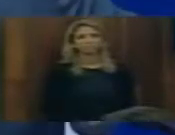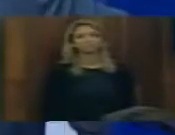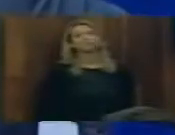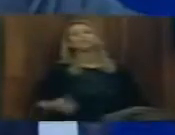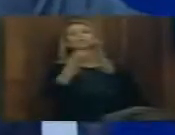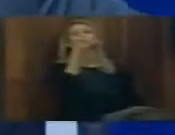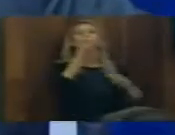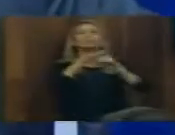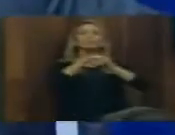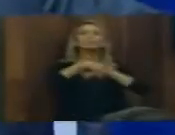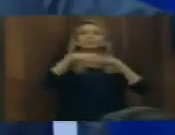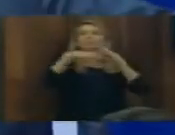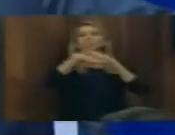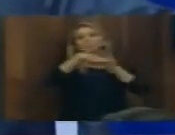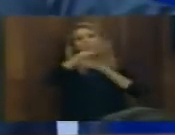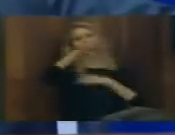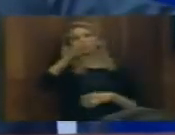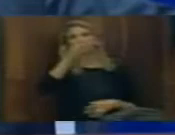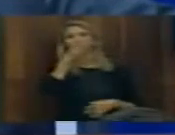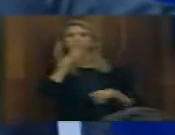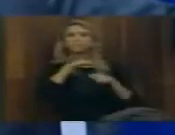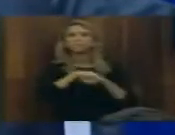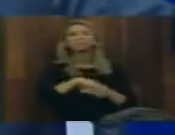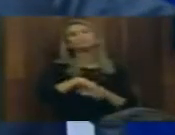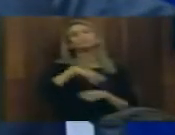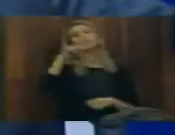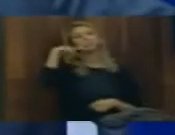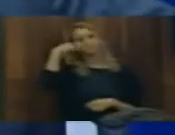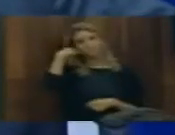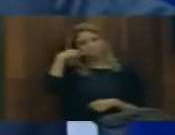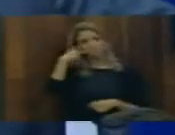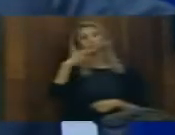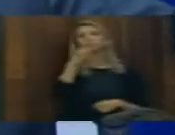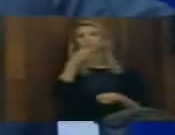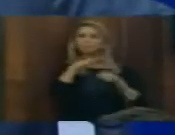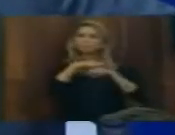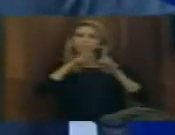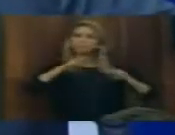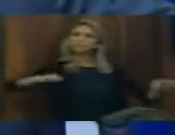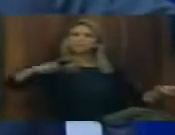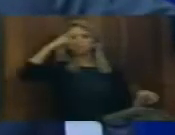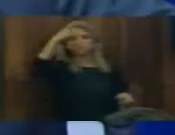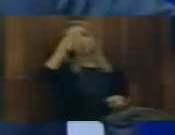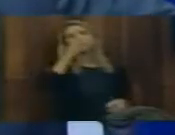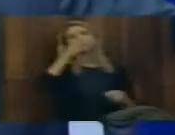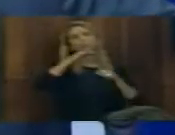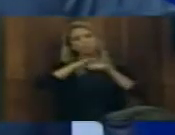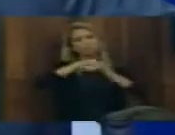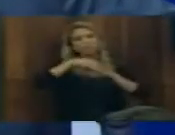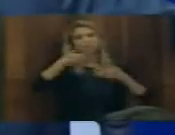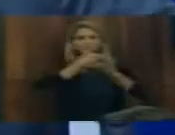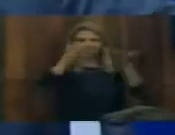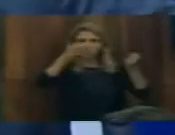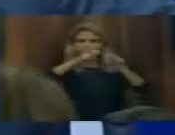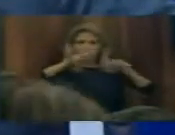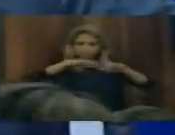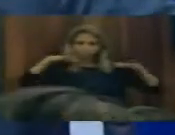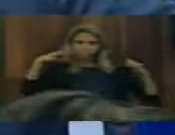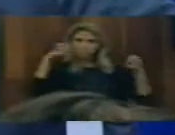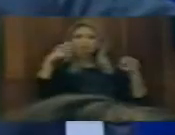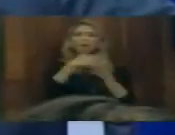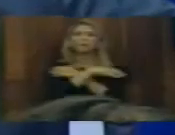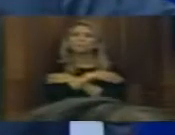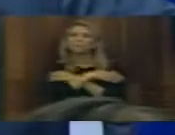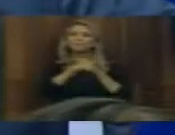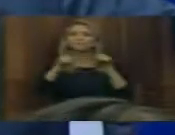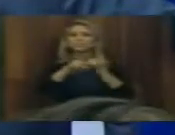Boa noite, Cabo Frio. Boa noite, nobres vereadores. Boa noite à mesa diretora. Boa noite aqui todos presentes. Quero deixar um abraço aqui